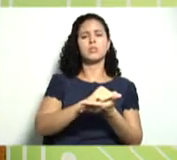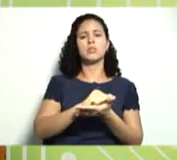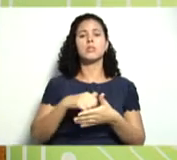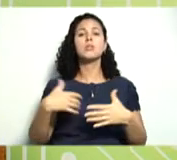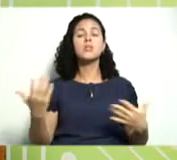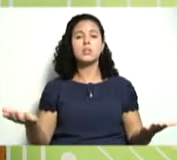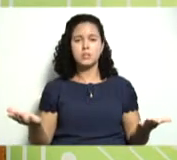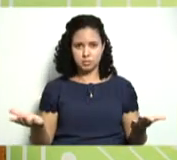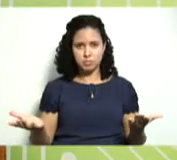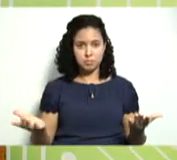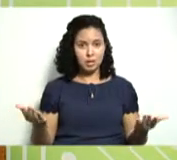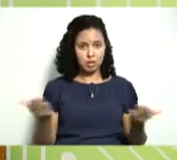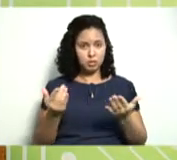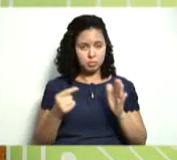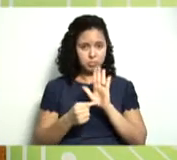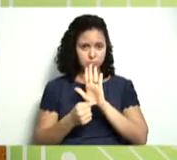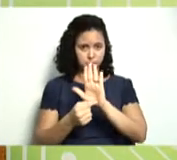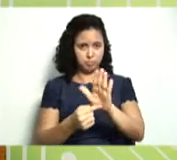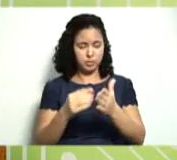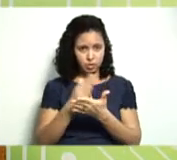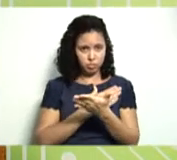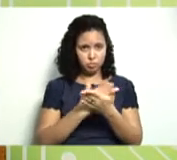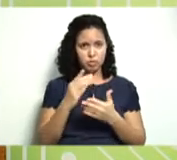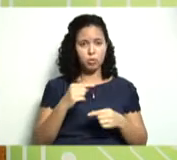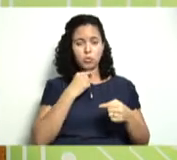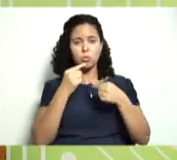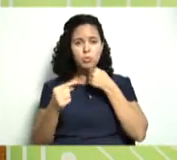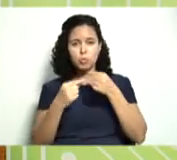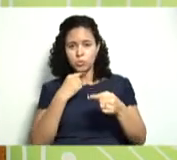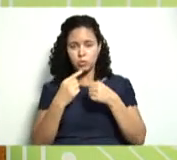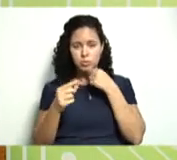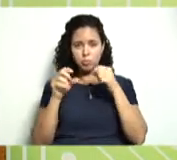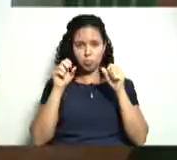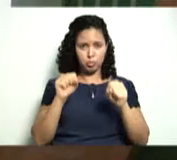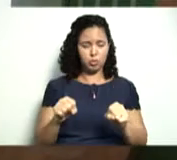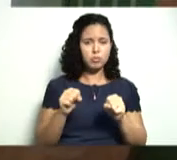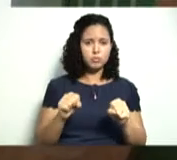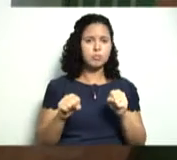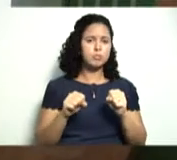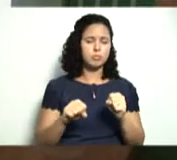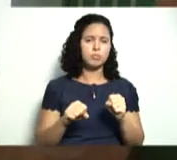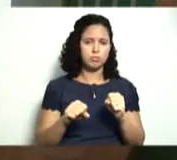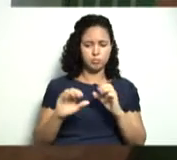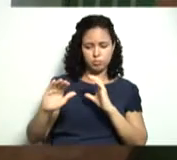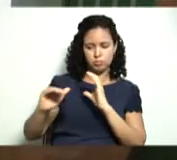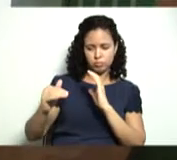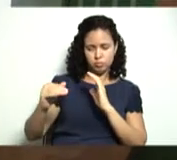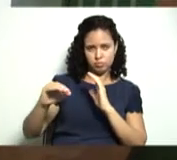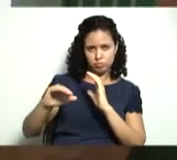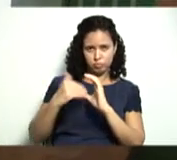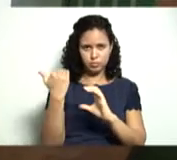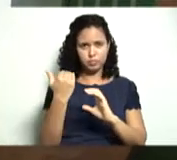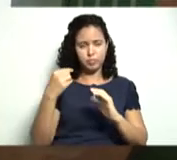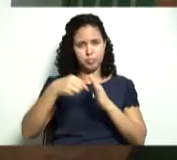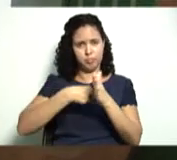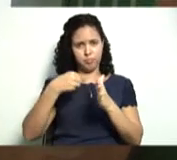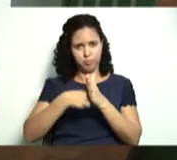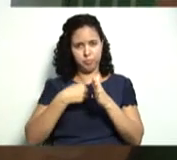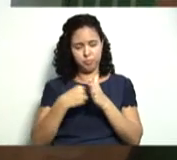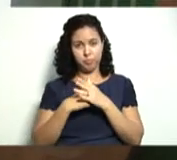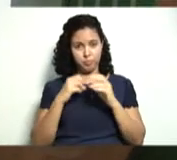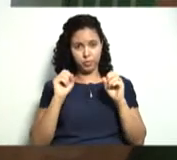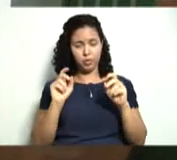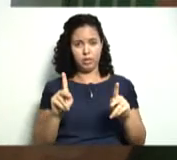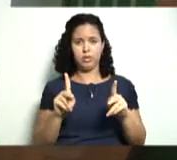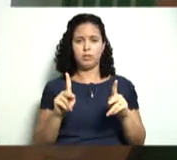deles pra vocês e qualquer dúvida nessa aula pode entrar em contato que nós vamos aqui para tirar principalmente quando se